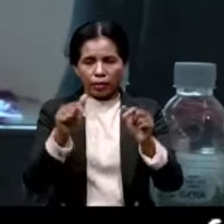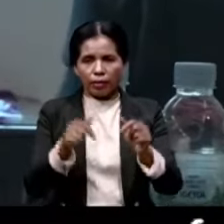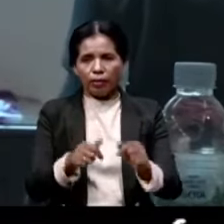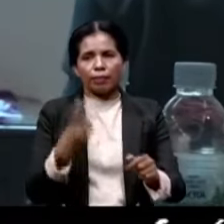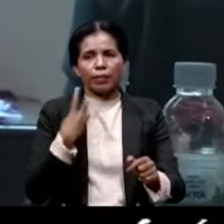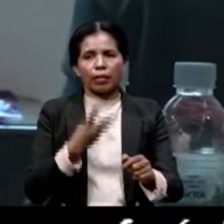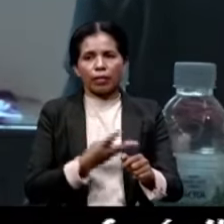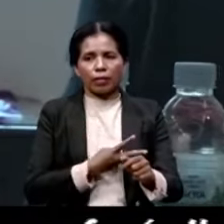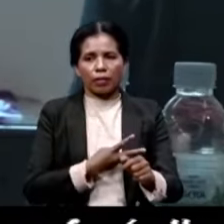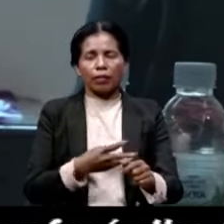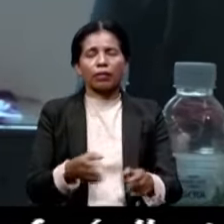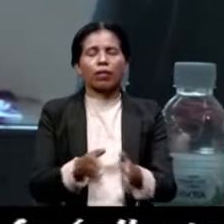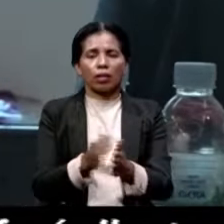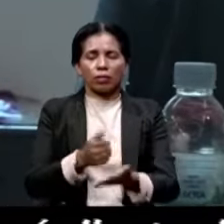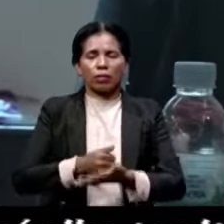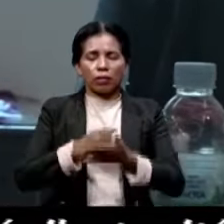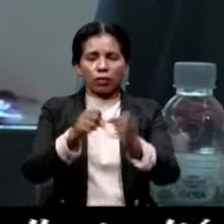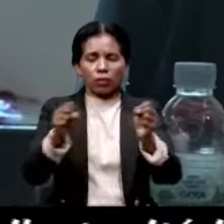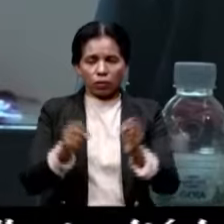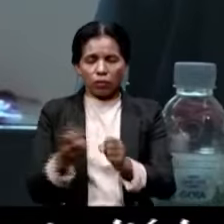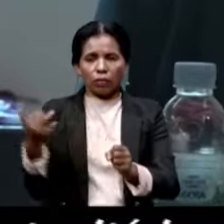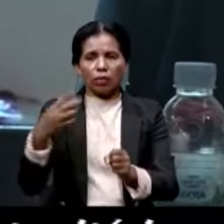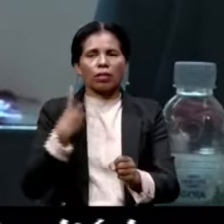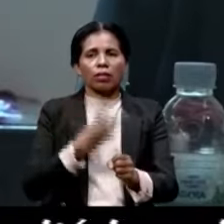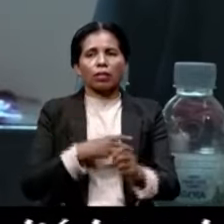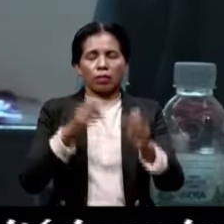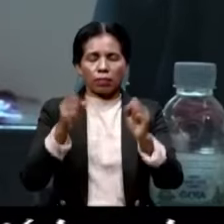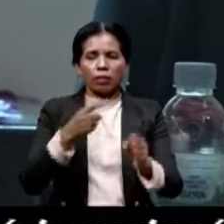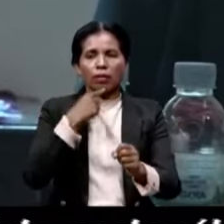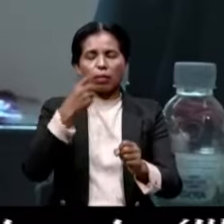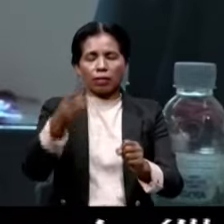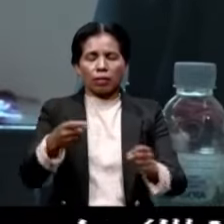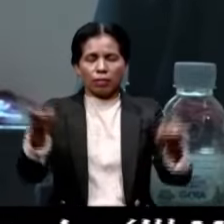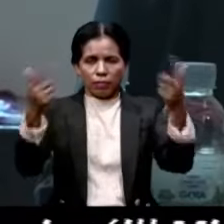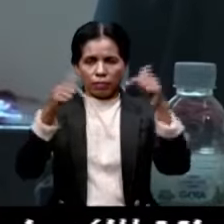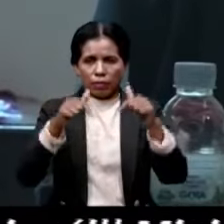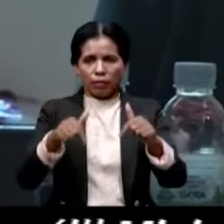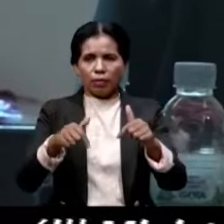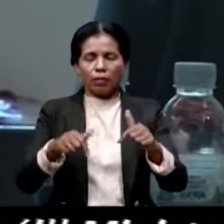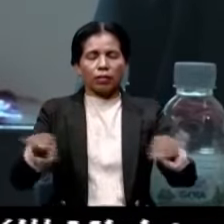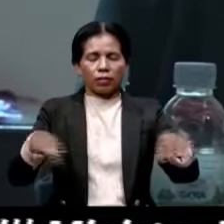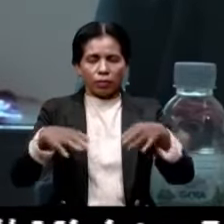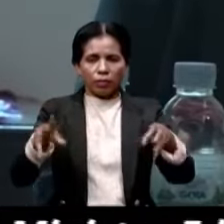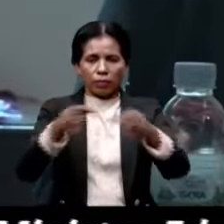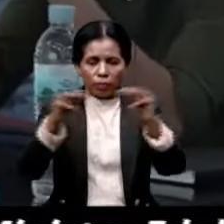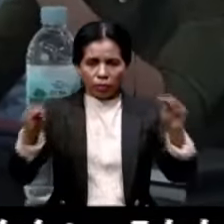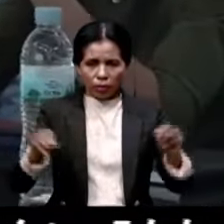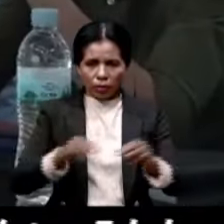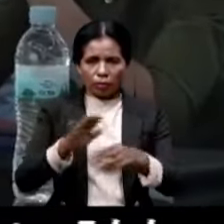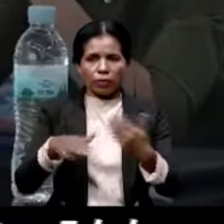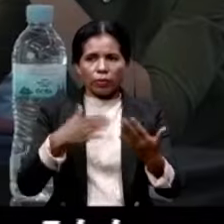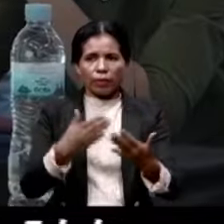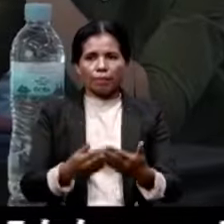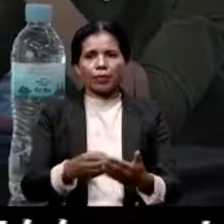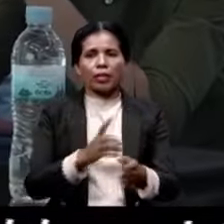da Cabos, por Sucucira, e da Laudia, e da Bele, sugere mais que era serviços municipais. Além de né,